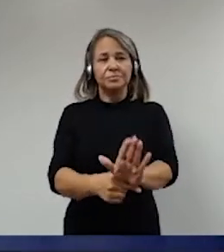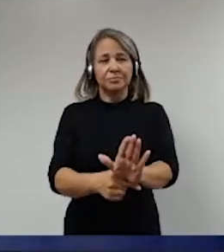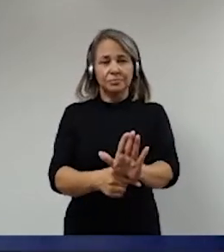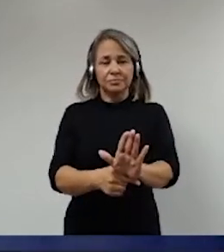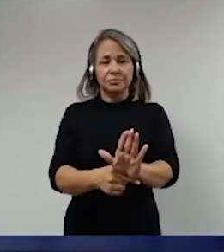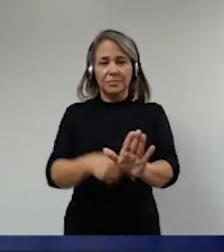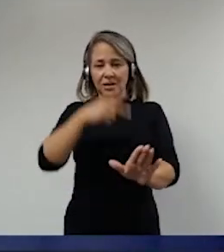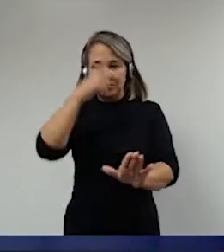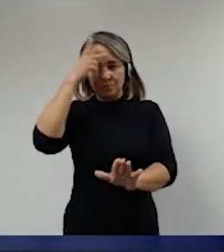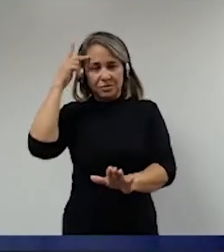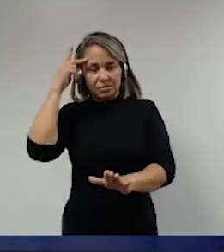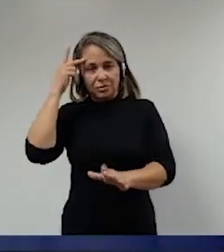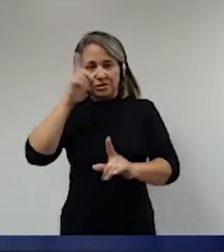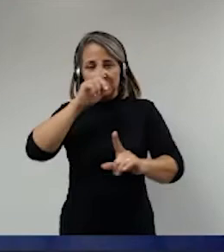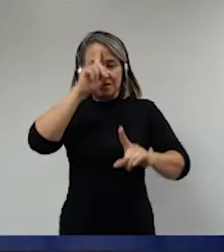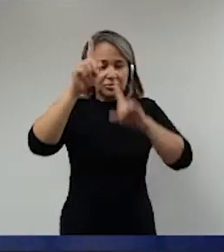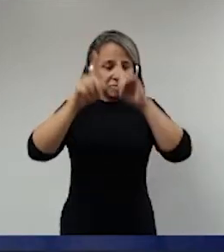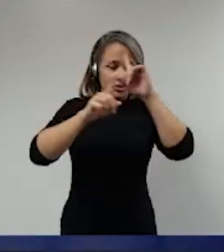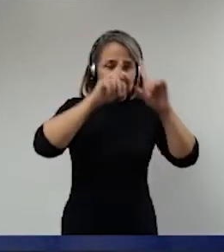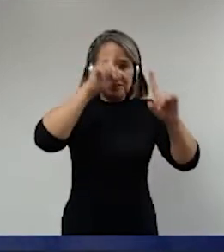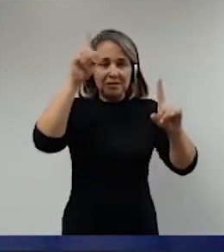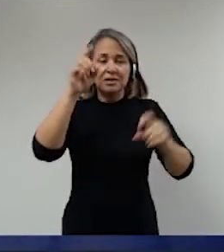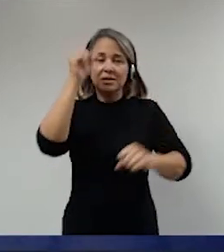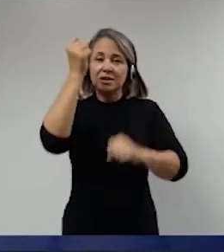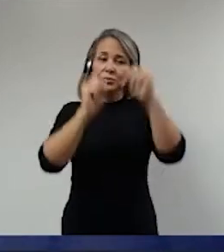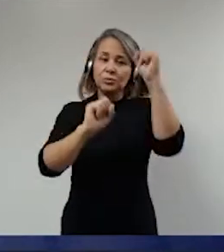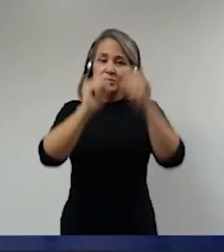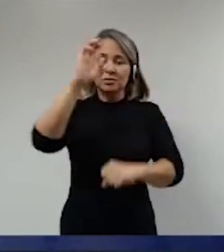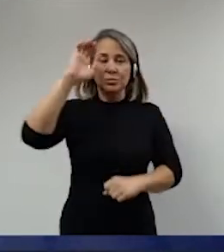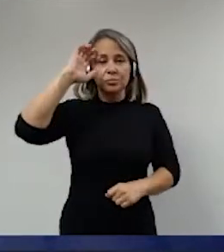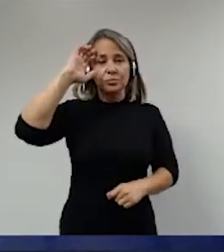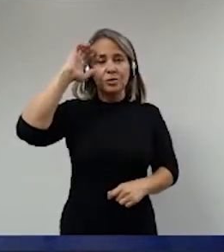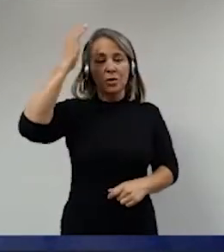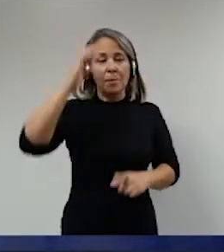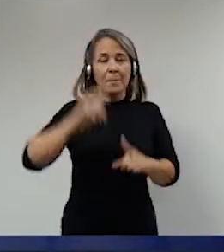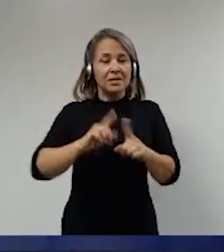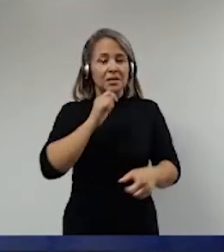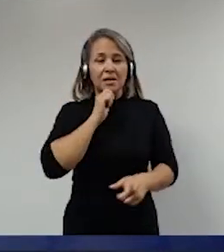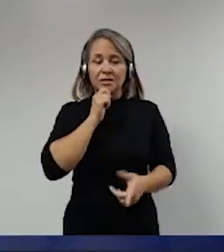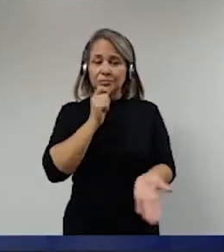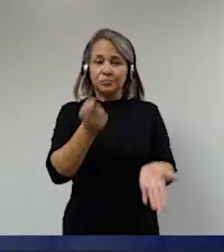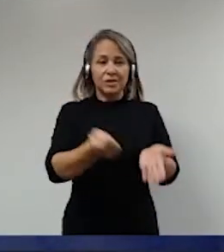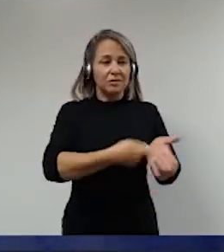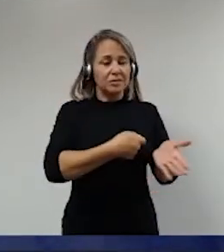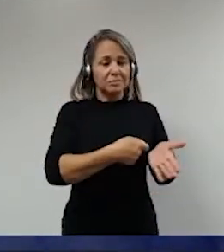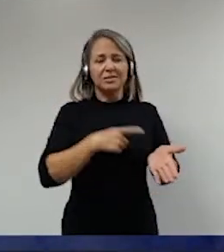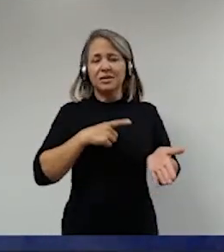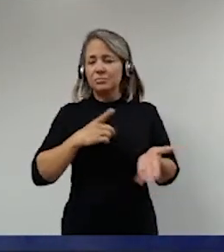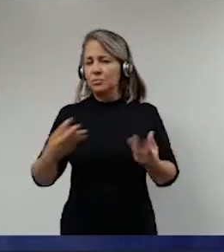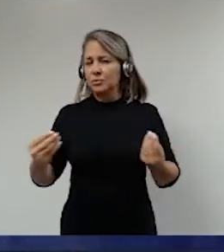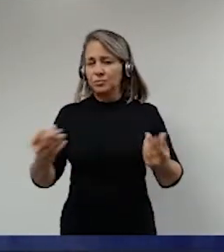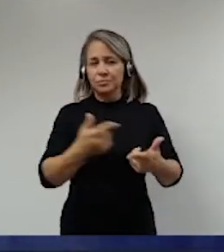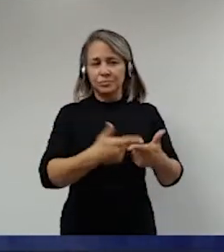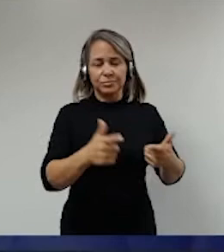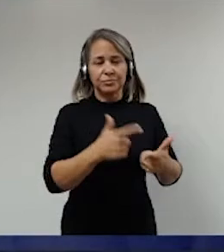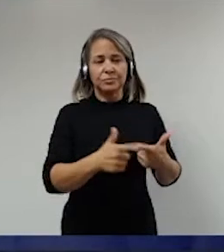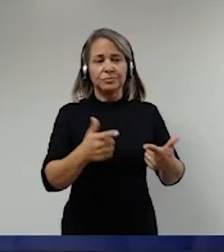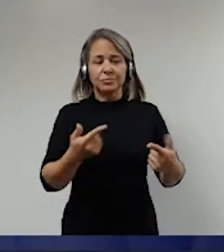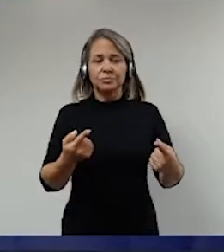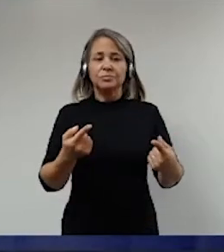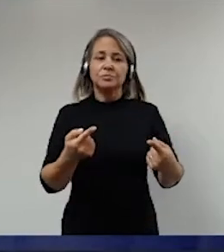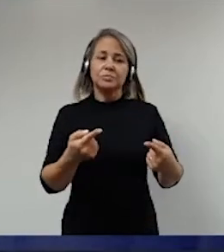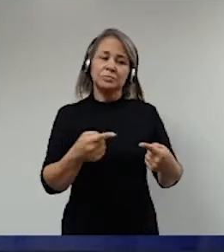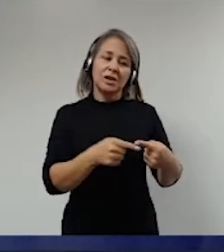os artistas e a indústria cultural, mas ela não foi ainda regulamentada e tem uma série de problemas relacionados